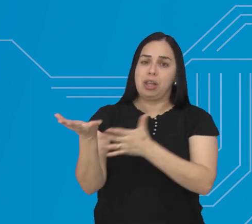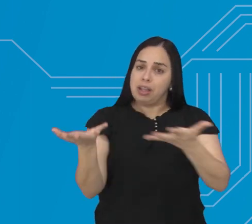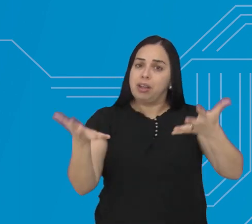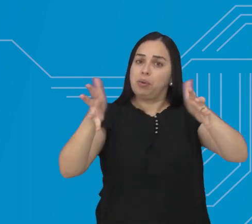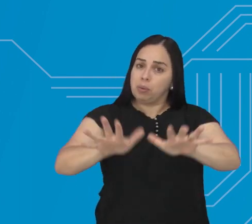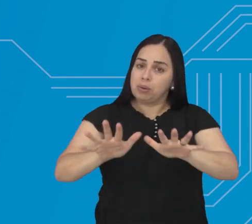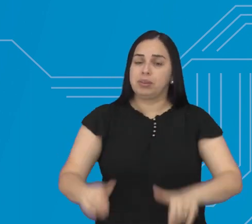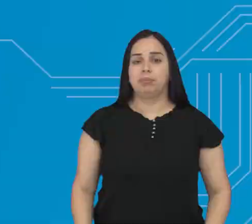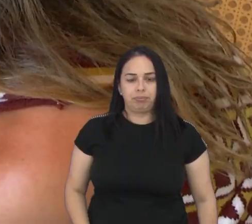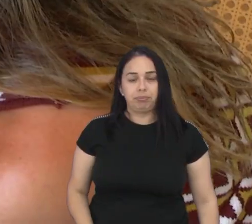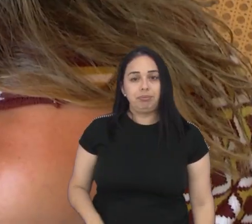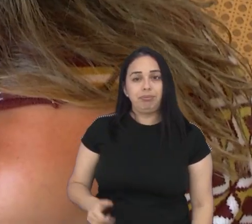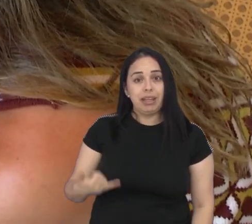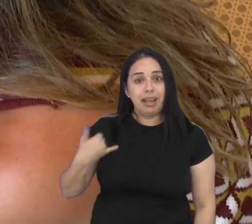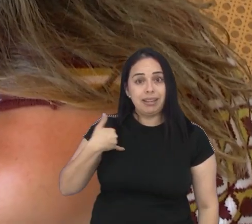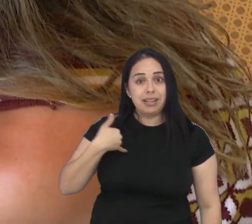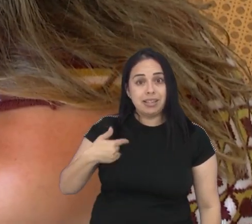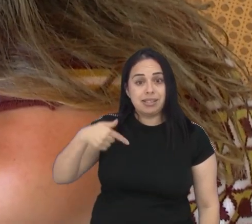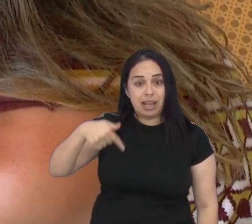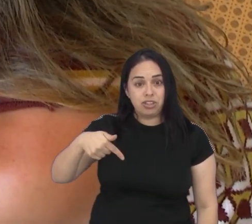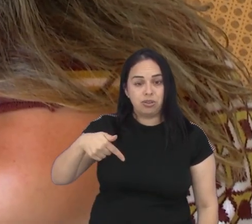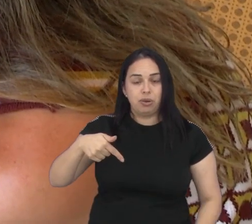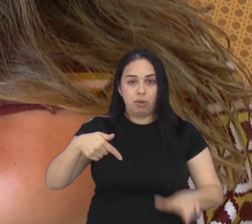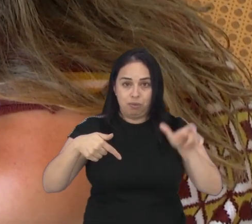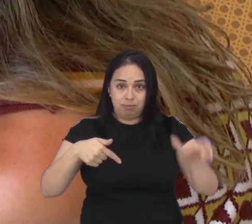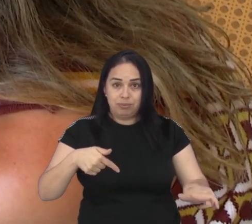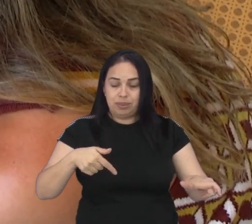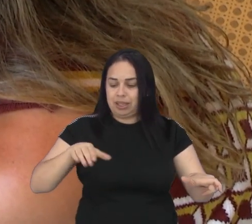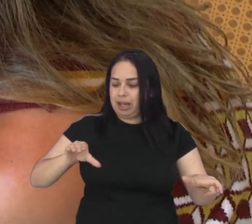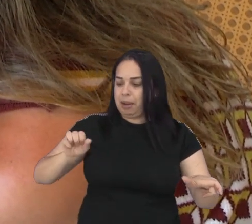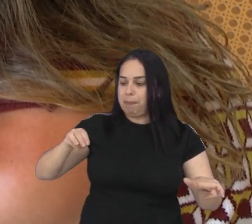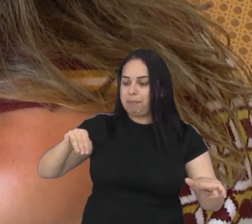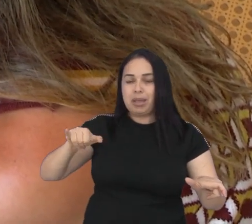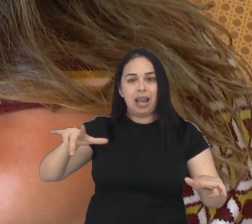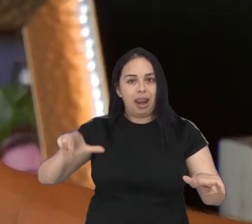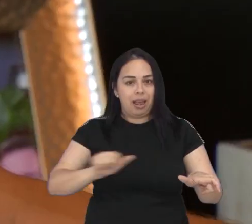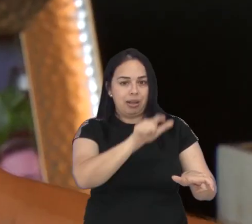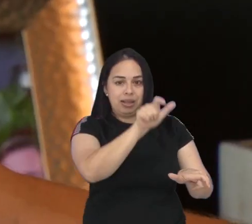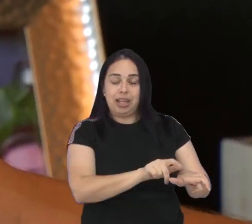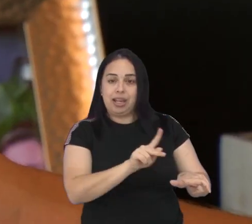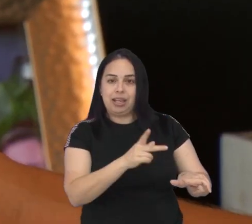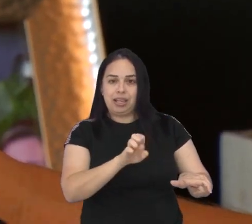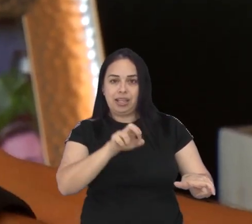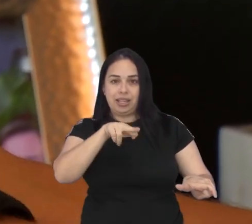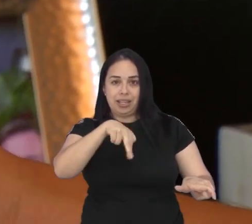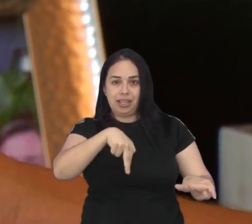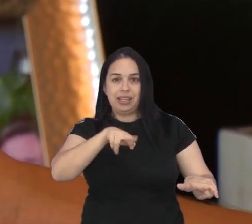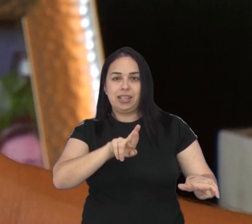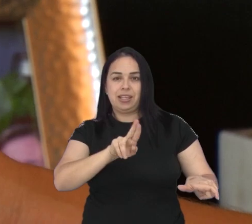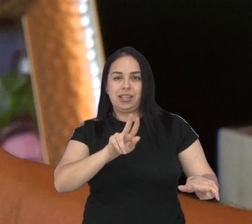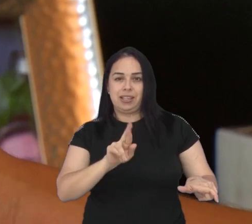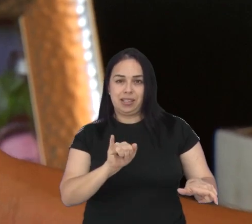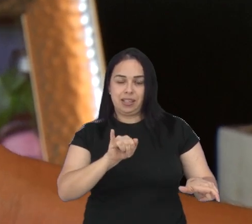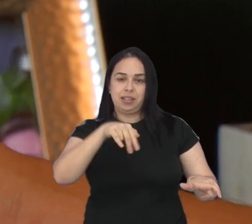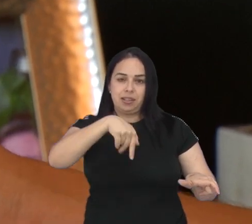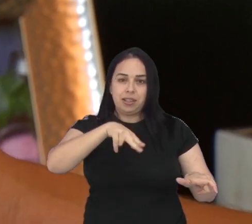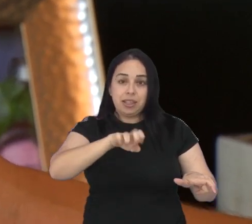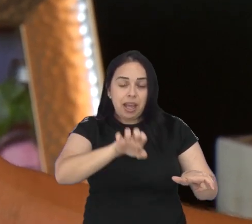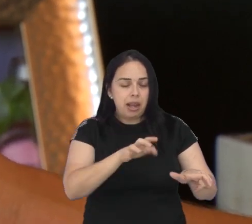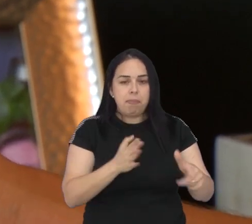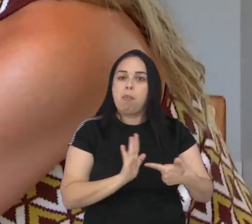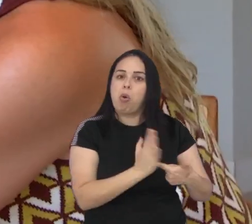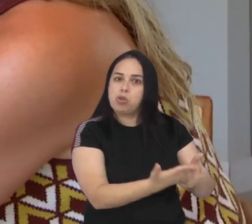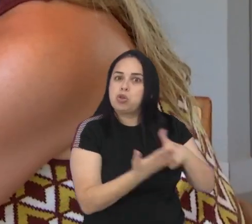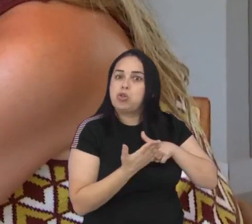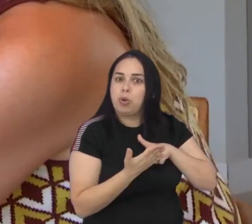em mais inclusão. Foi aos 7 anos de idade que o filho da Camila, o Henrique, apresentou os primeiros sinais de